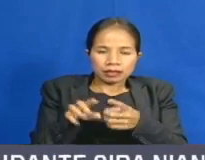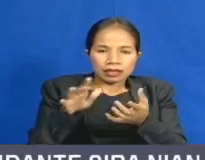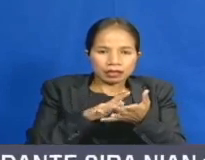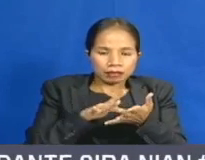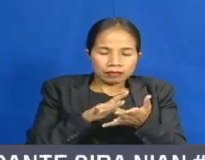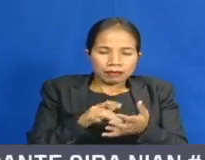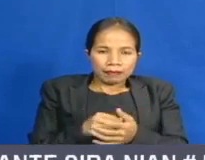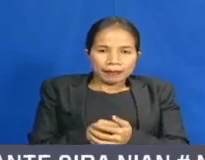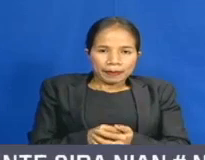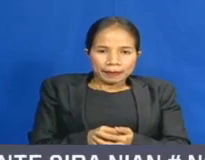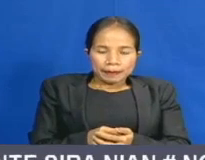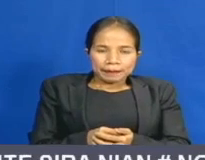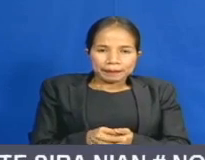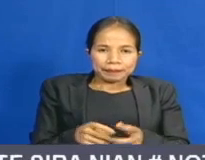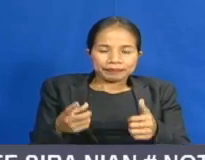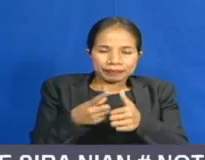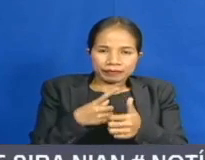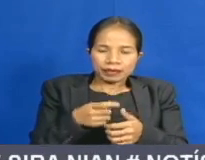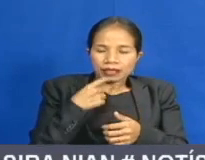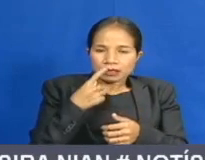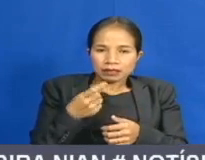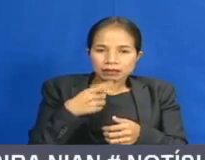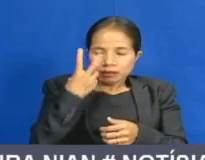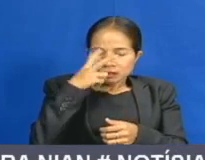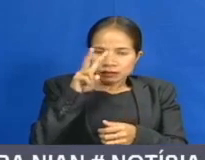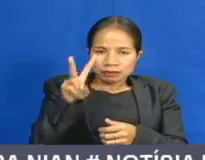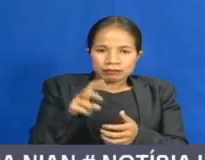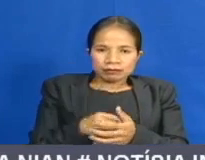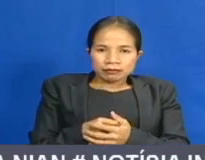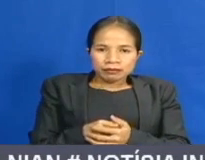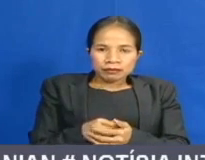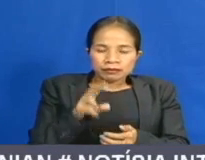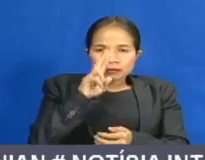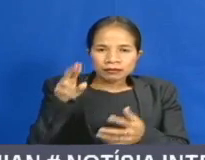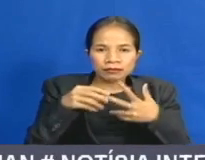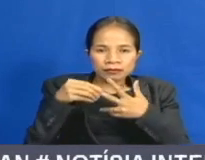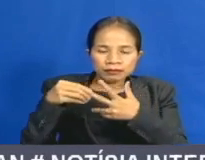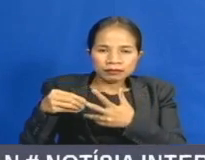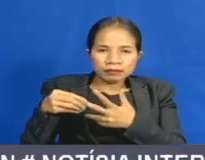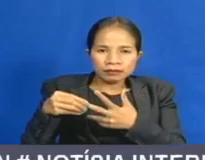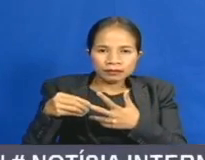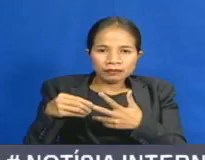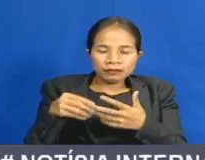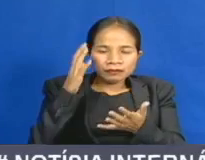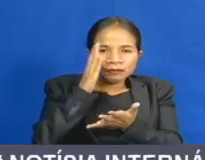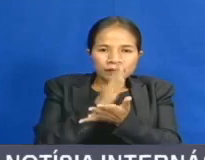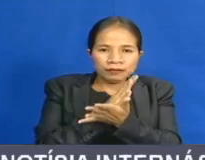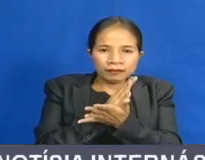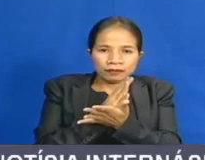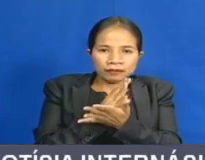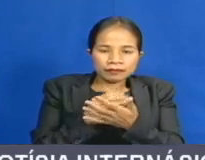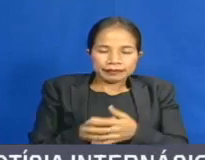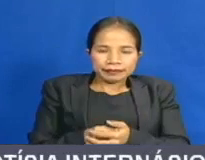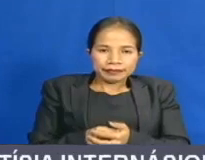cefalosporinas. Ne makanesang iha primera linha ita berhare cefazolin, uza diu ba iha prevensaun ba iha